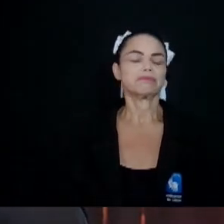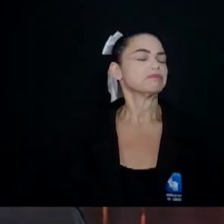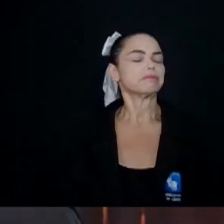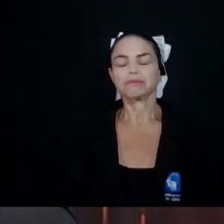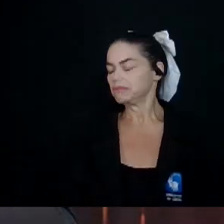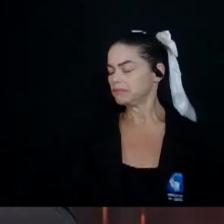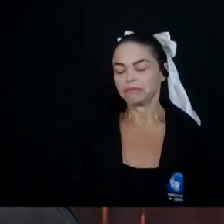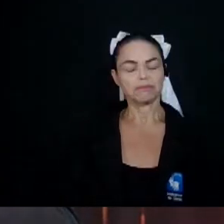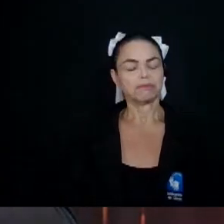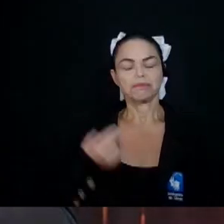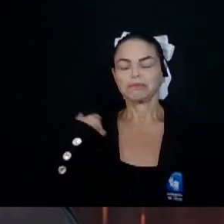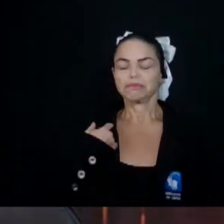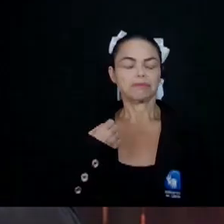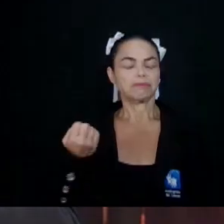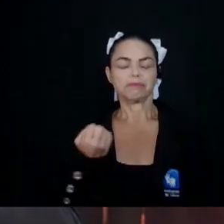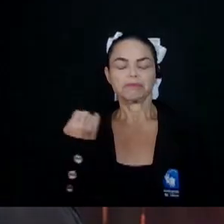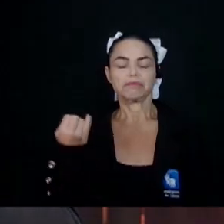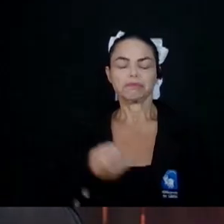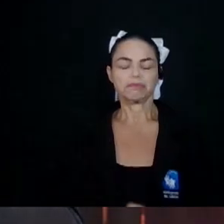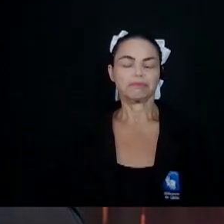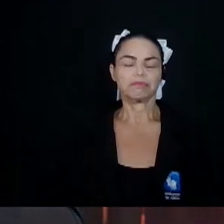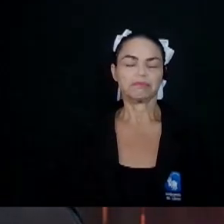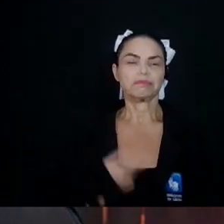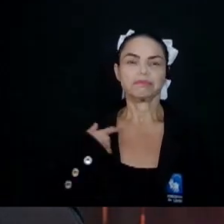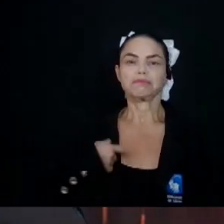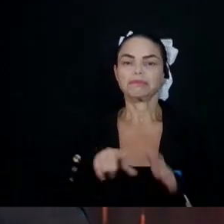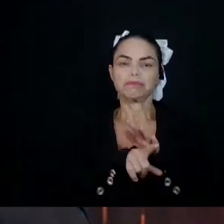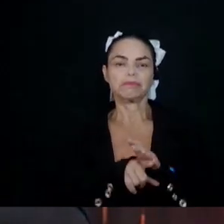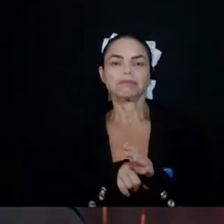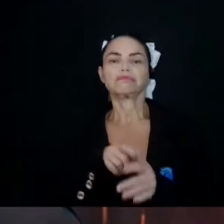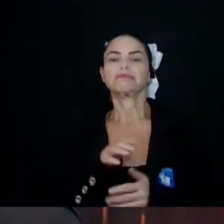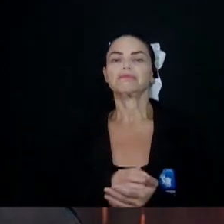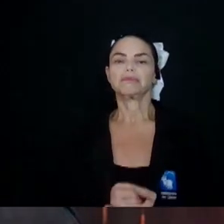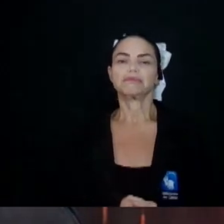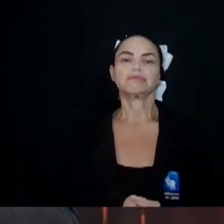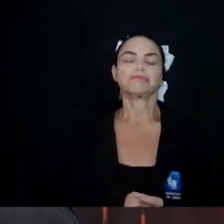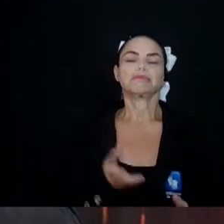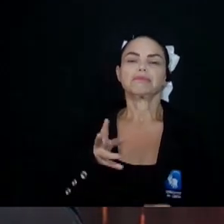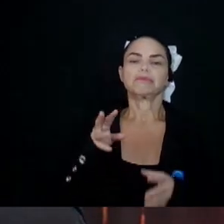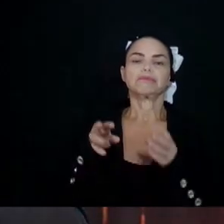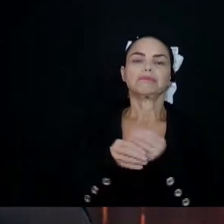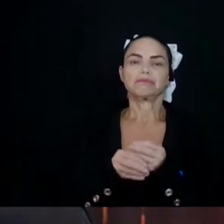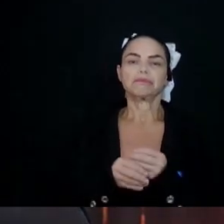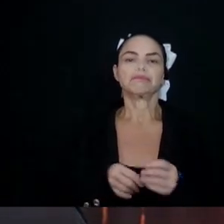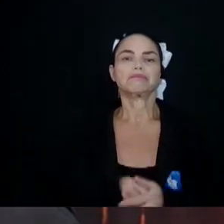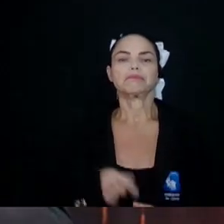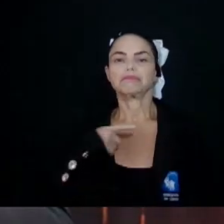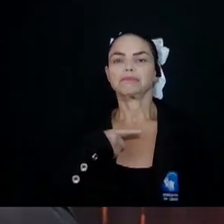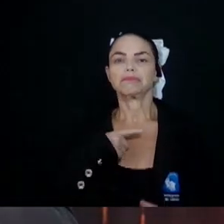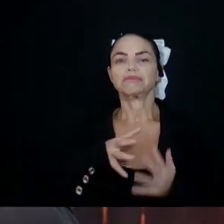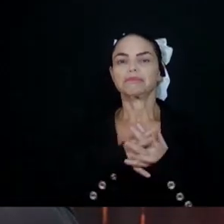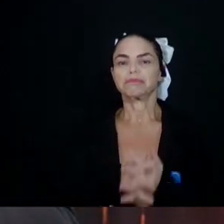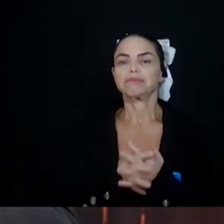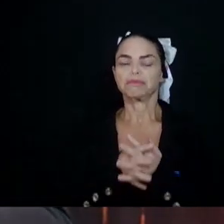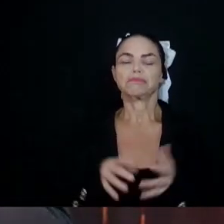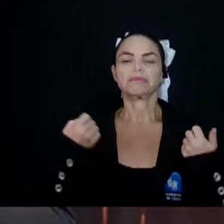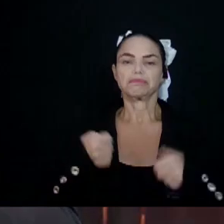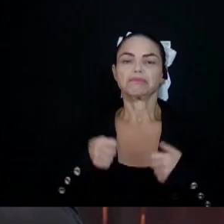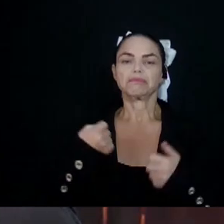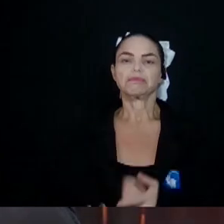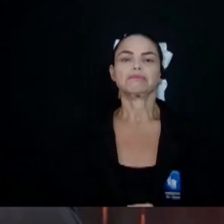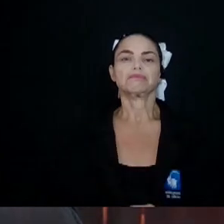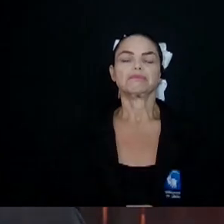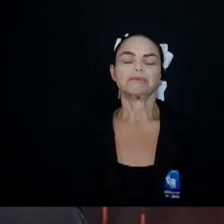ser tão eficaz, né? É uma lei ainda que está sendo implementada, ainda existem lacunas que precisam ser